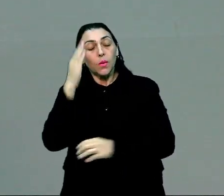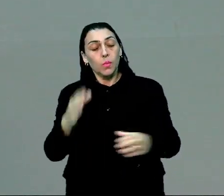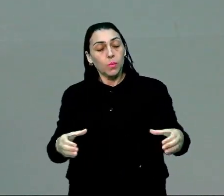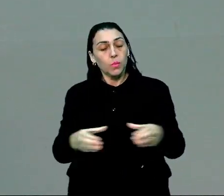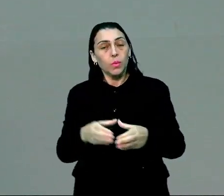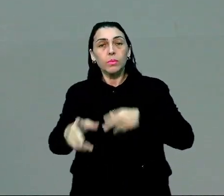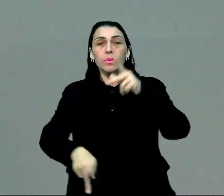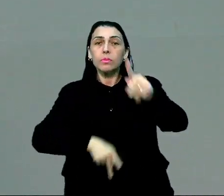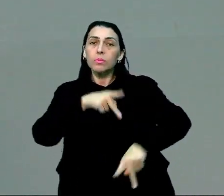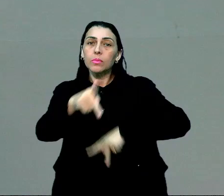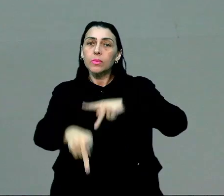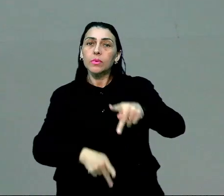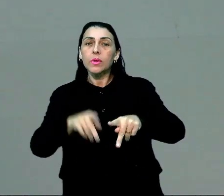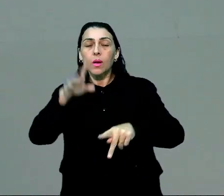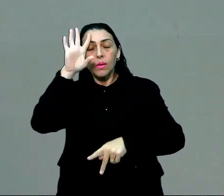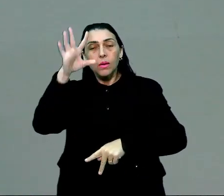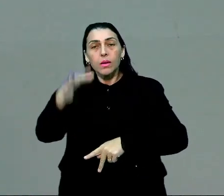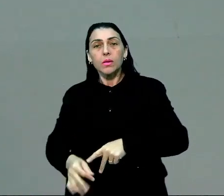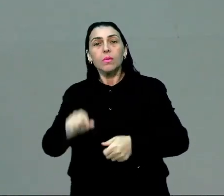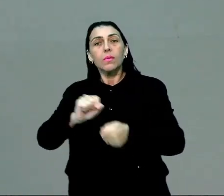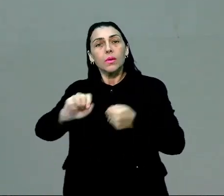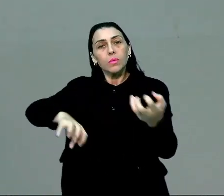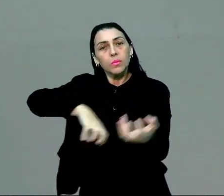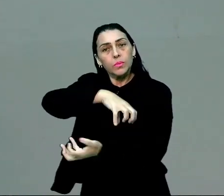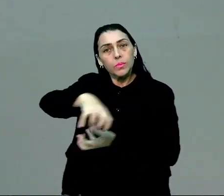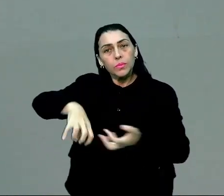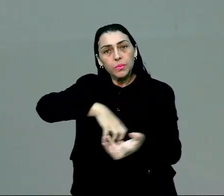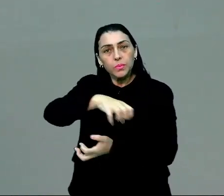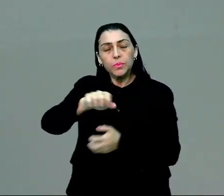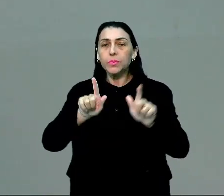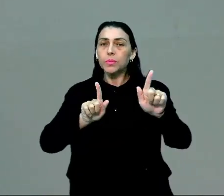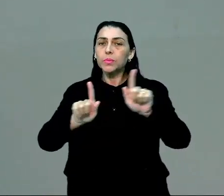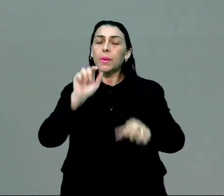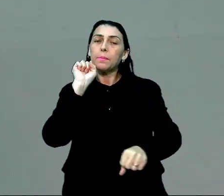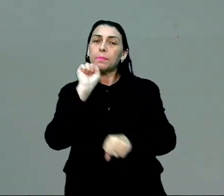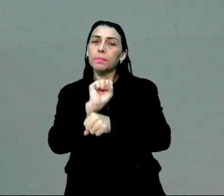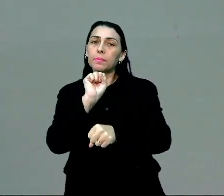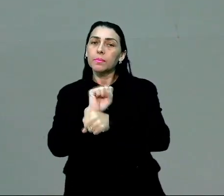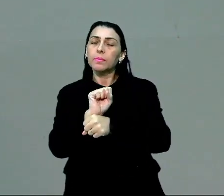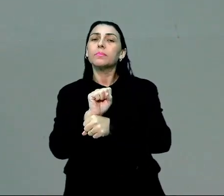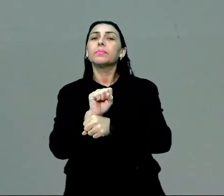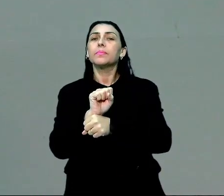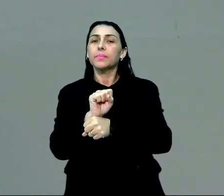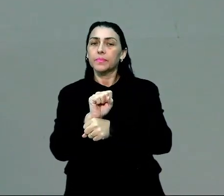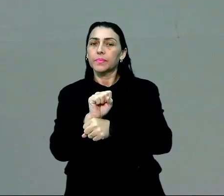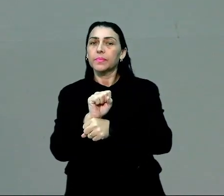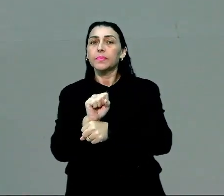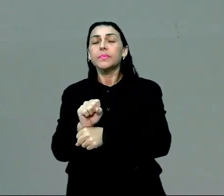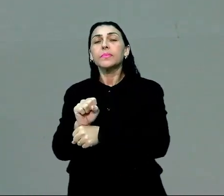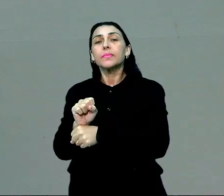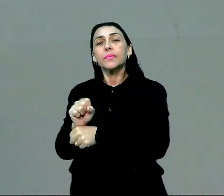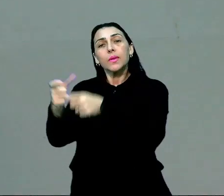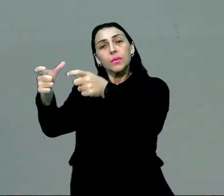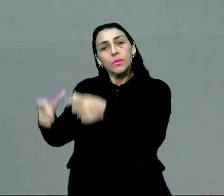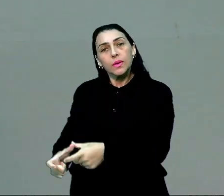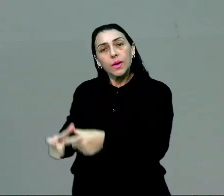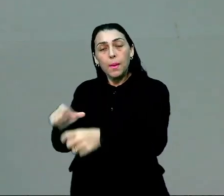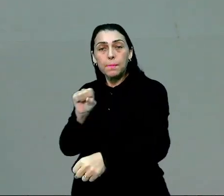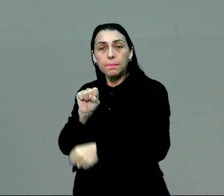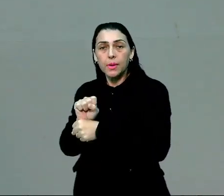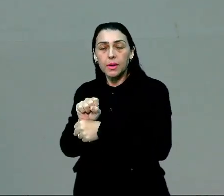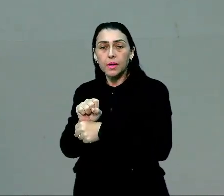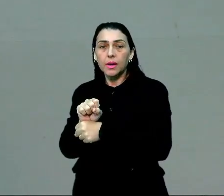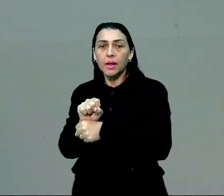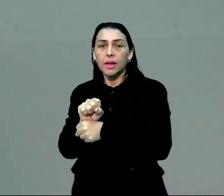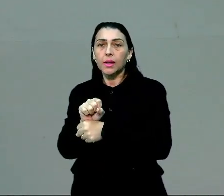da população, quando resolve fazer um manifesto, fazer uma paralisação, e aí esse setor, ele provavelmente parado,